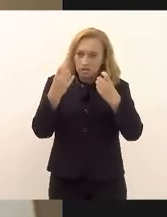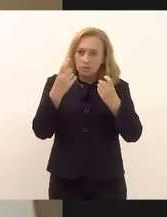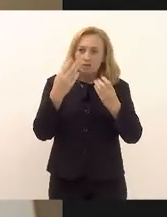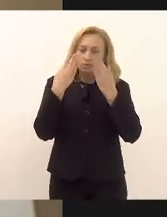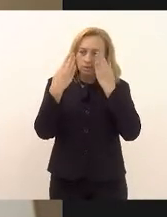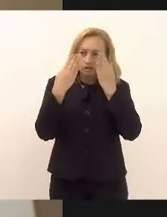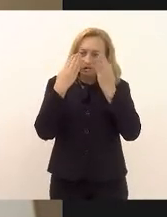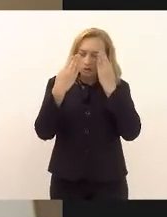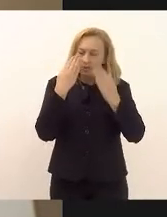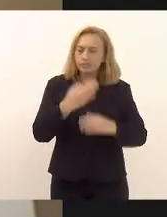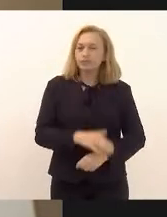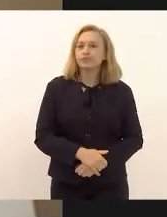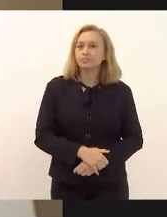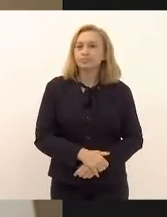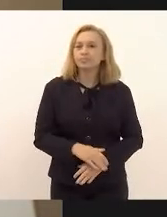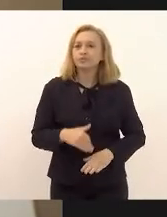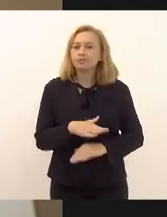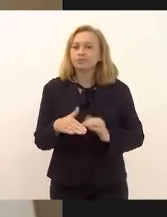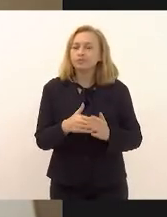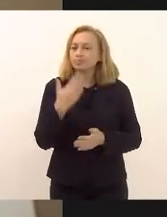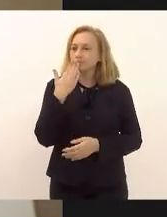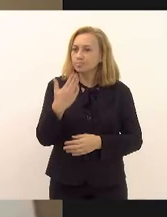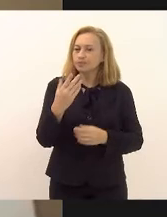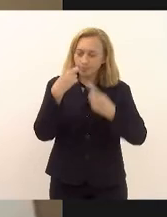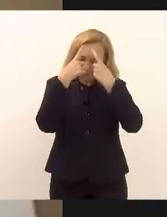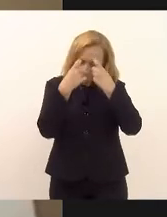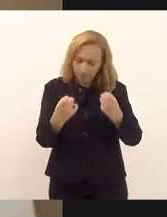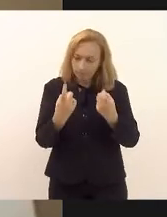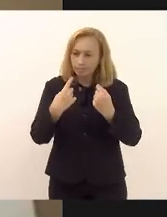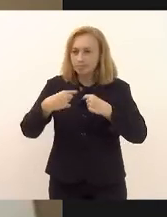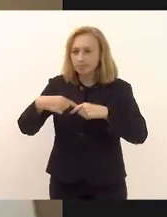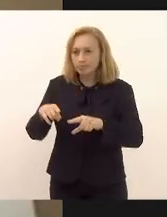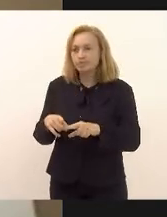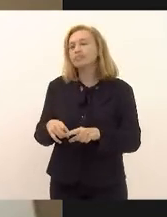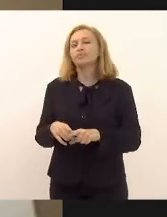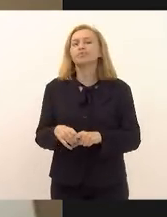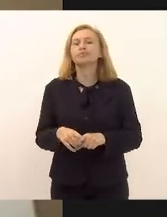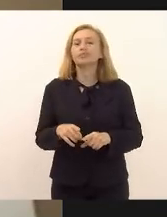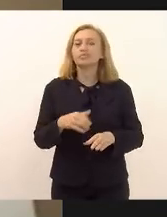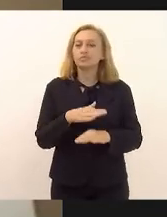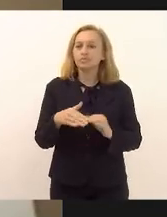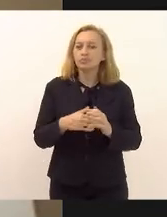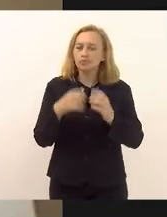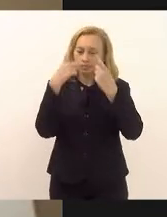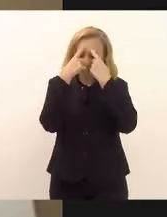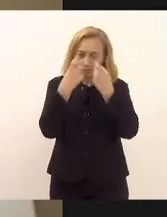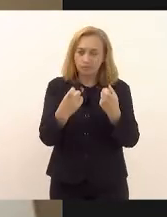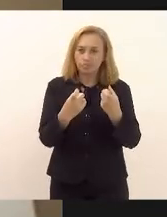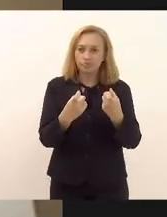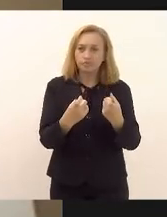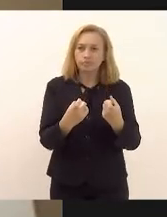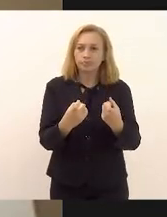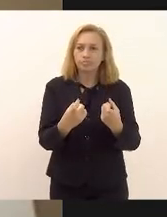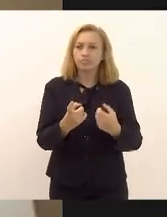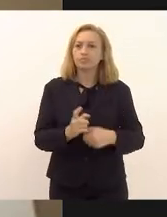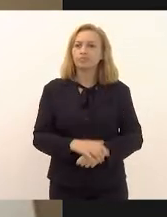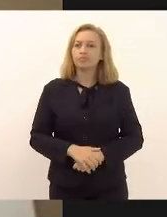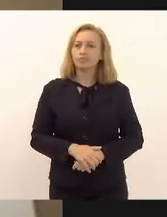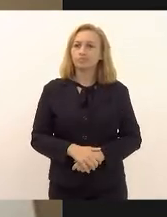psicológica. É, todo tipo de violência deve ser combatido, todo tipo de violência ele deve